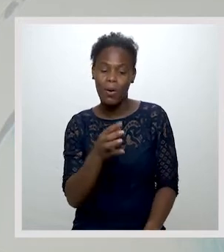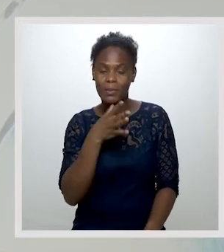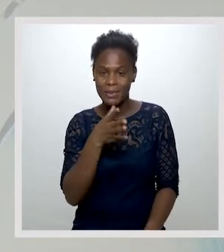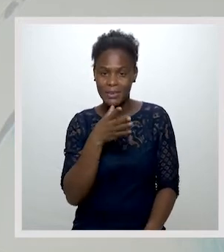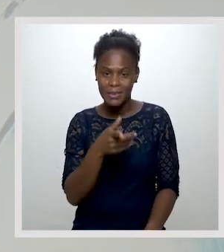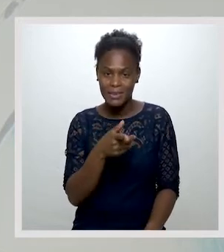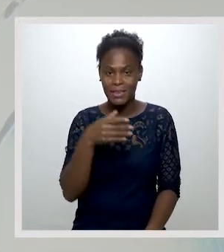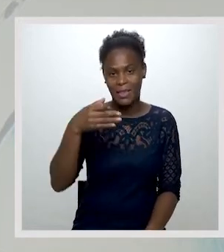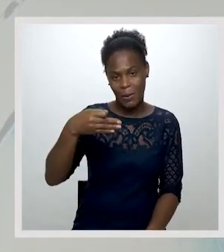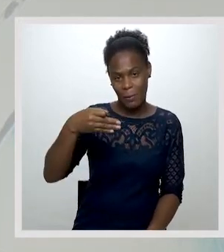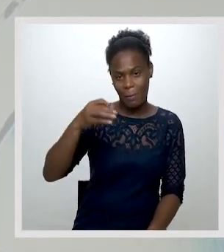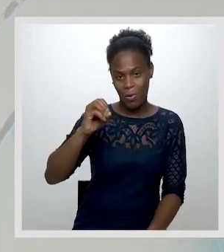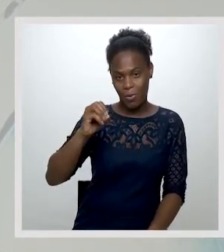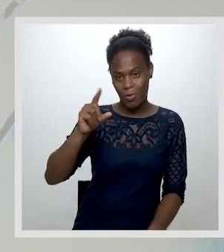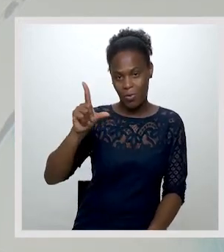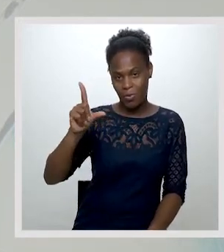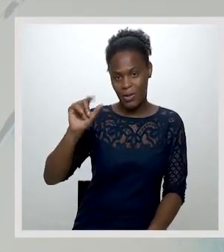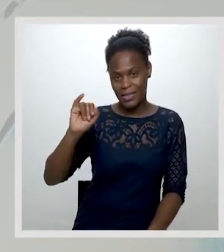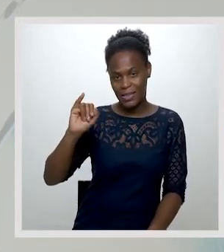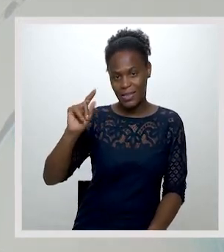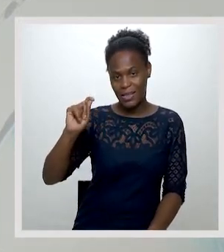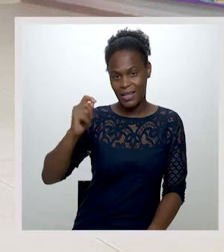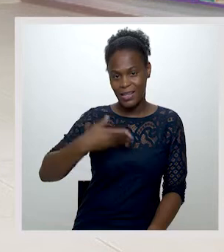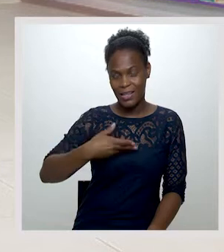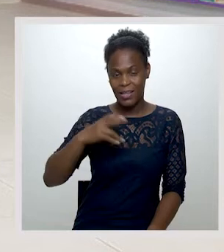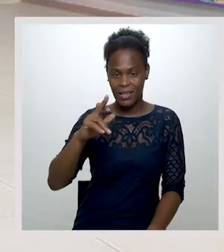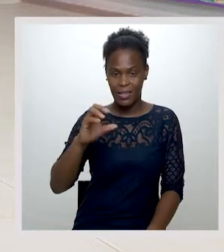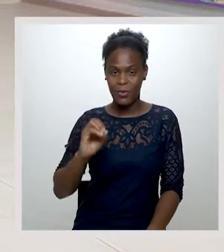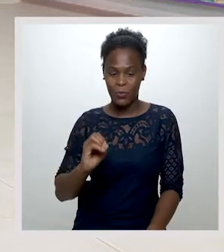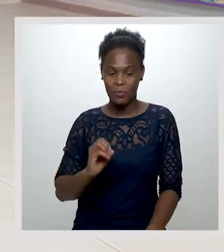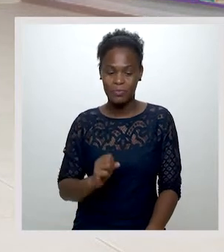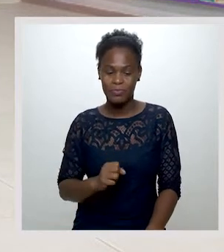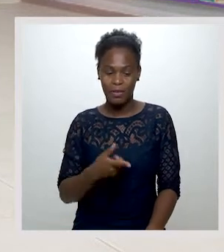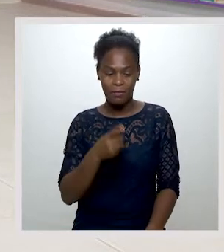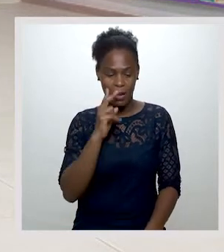é poliedro, ok? Vou pôr aqui.